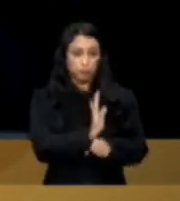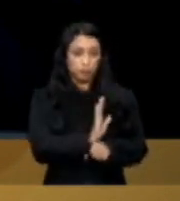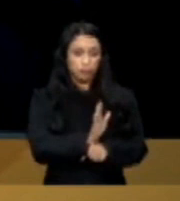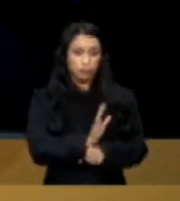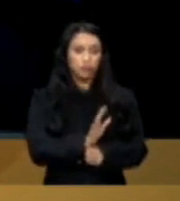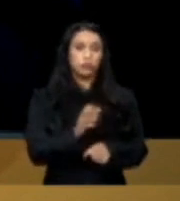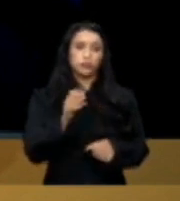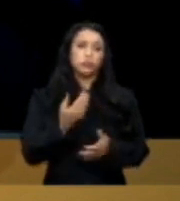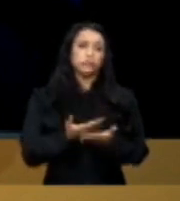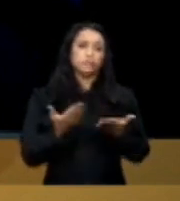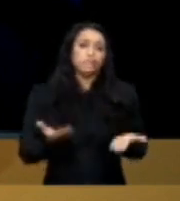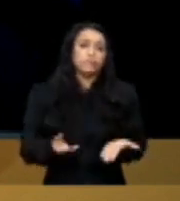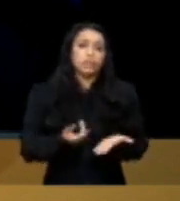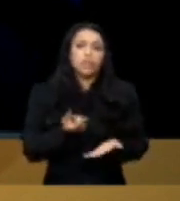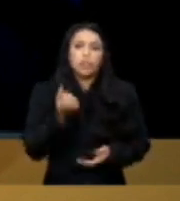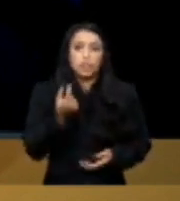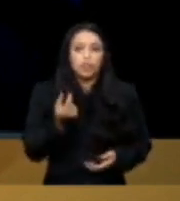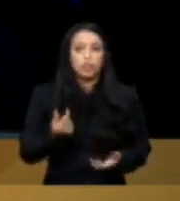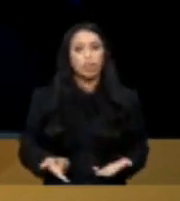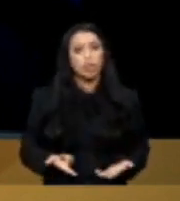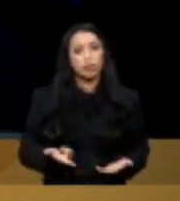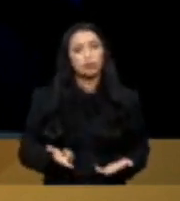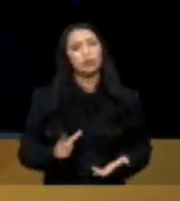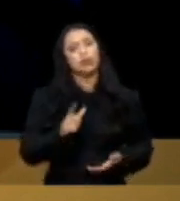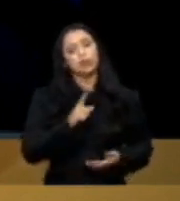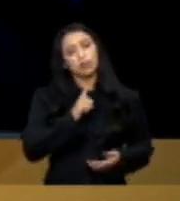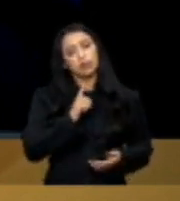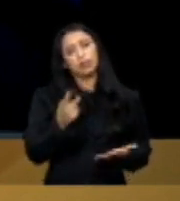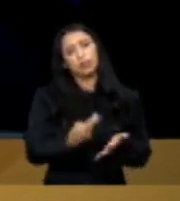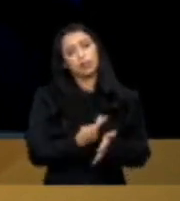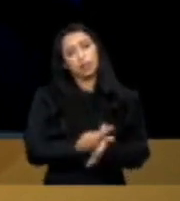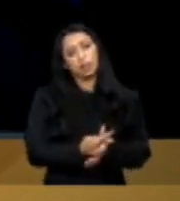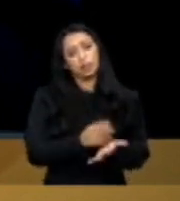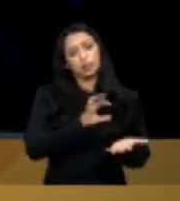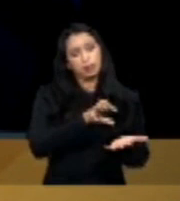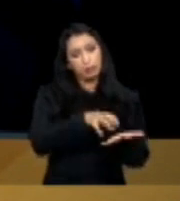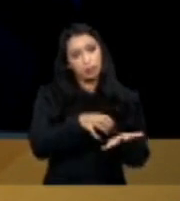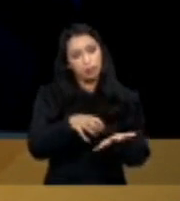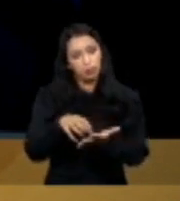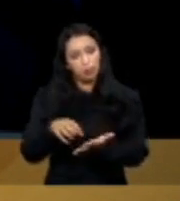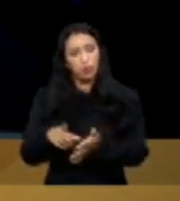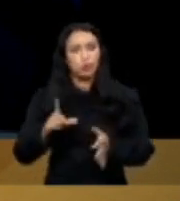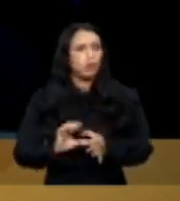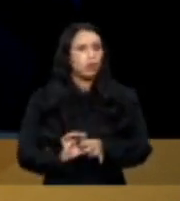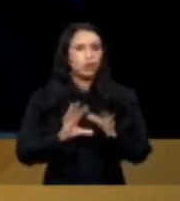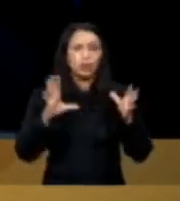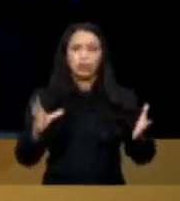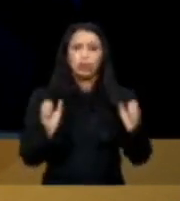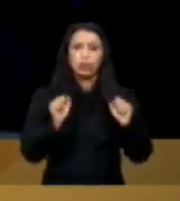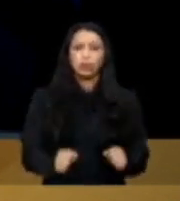implica perda de receita é um determinismo equivocado, data vênia. Cabe ao setor privado, no exercício da livre iniciativa,